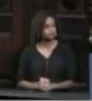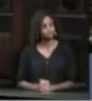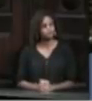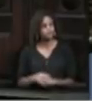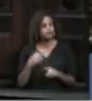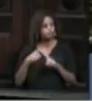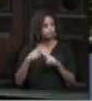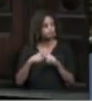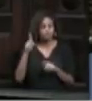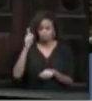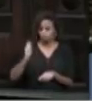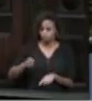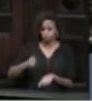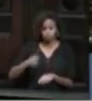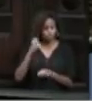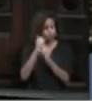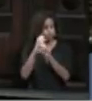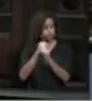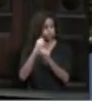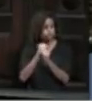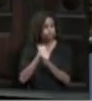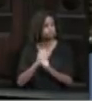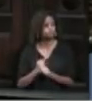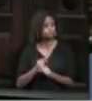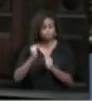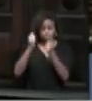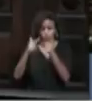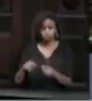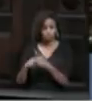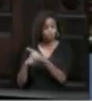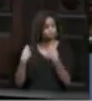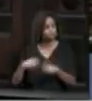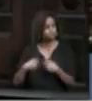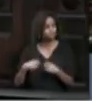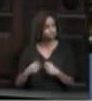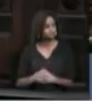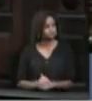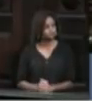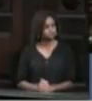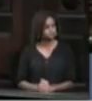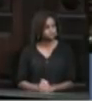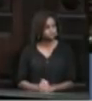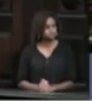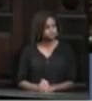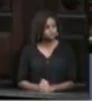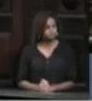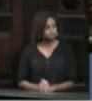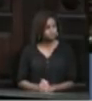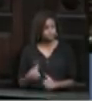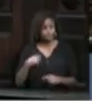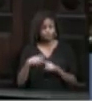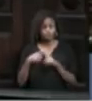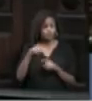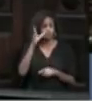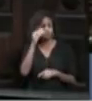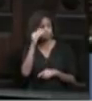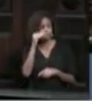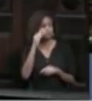mínimo na educação, nem o mínimo da saúde, que endividou o Estado, que fez o servidor passar fome, vai votar favorável. Porque eu estou muito